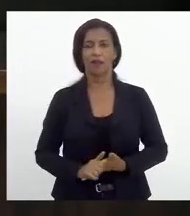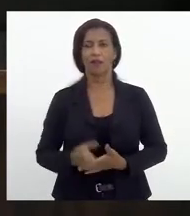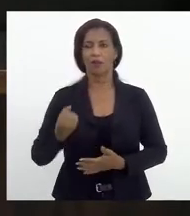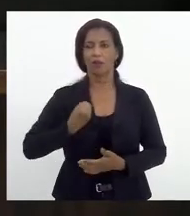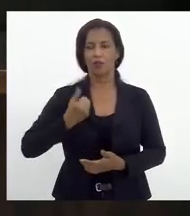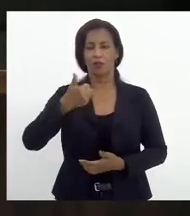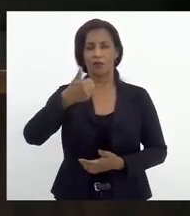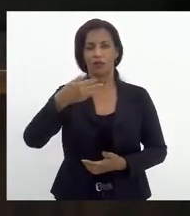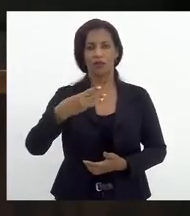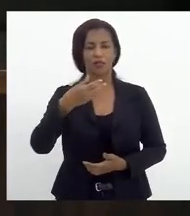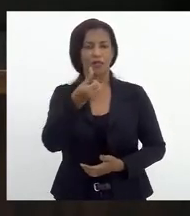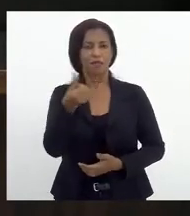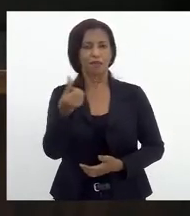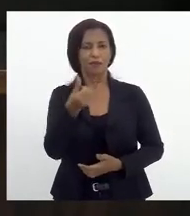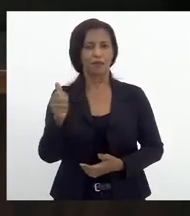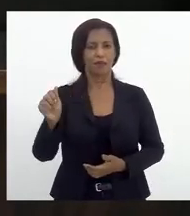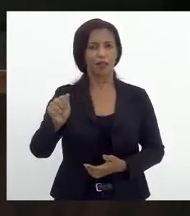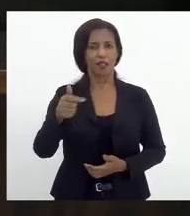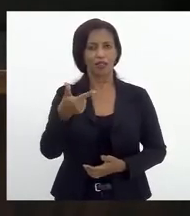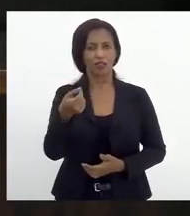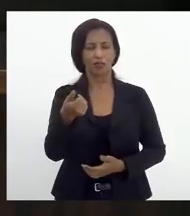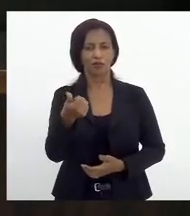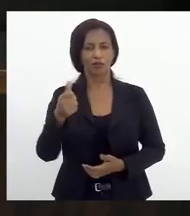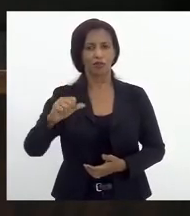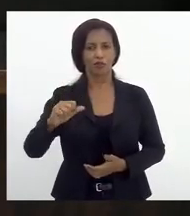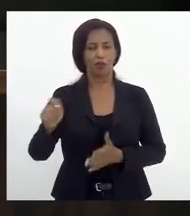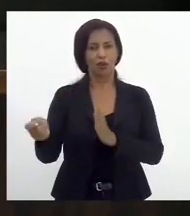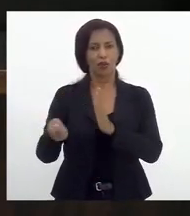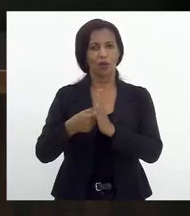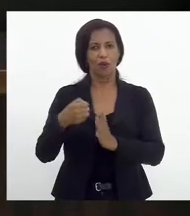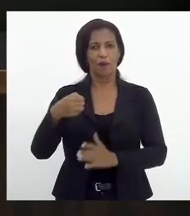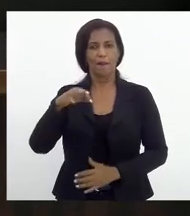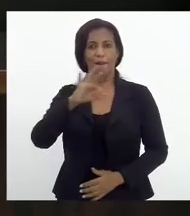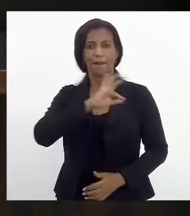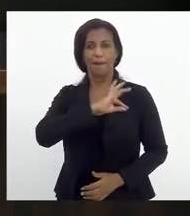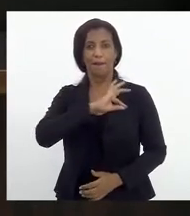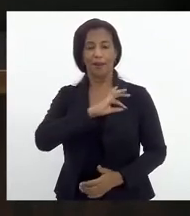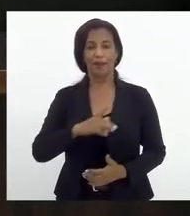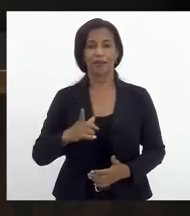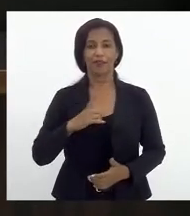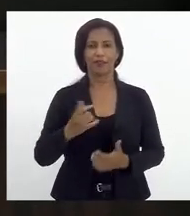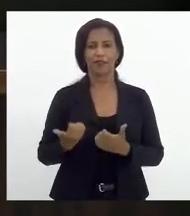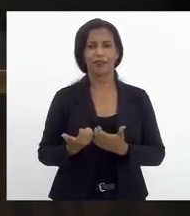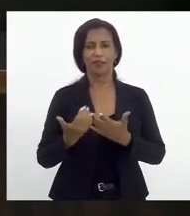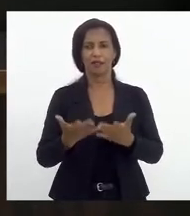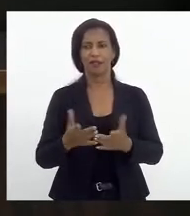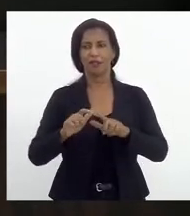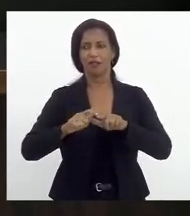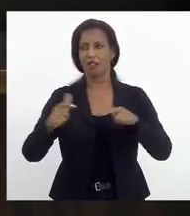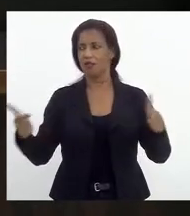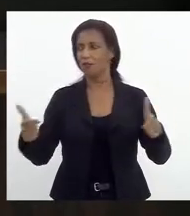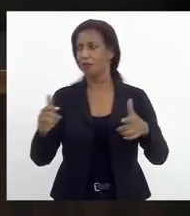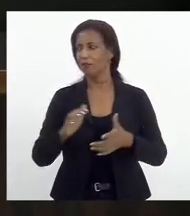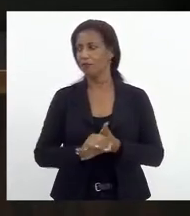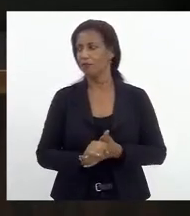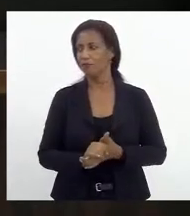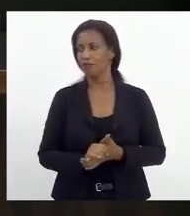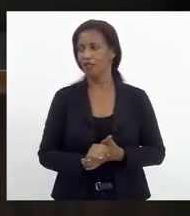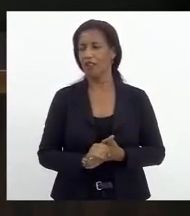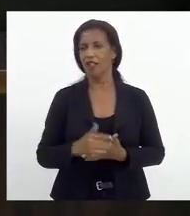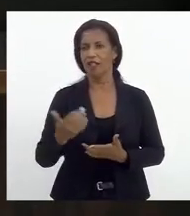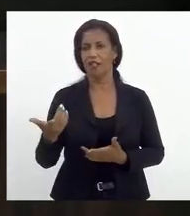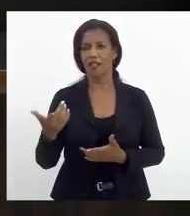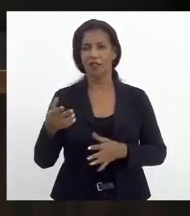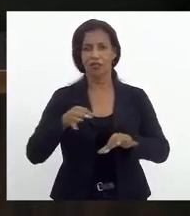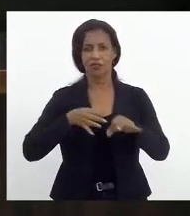número 1366-A, de 2019, de autoria da deputada Marta Rocha, que dispõe sobre ampliação das formas de pagamento